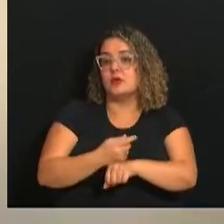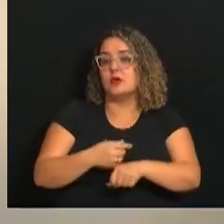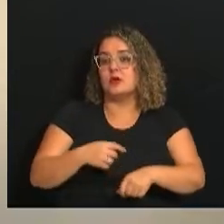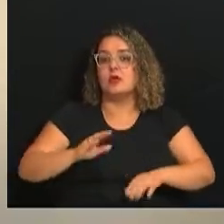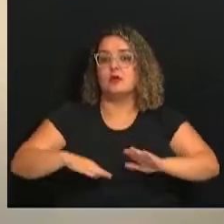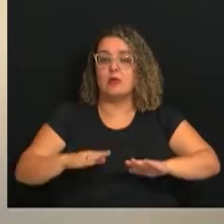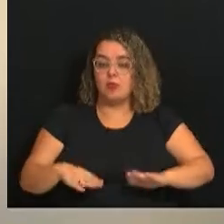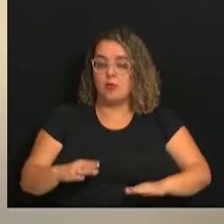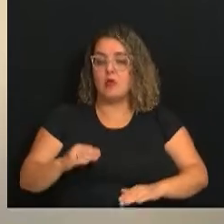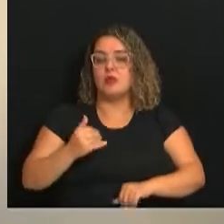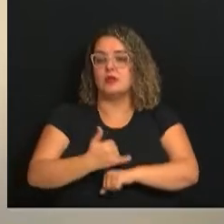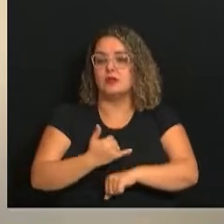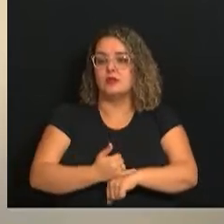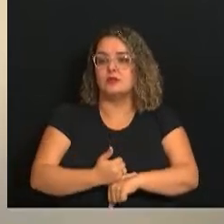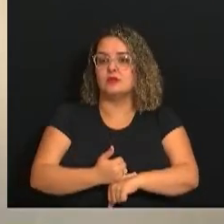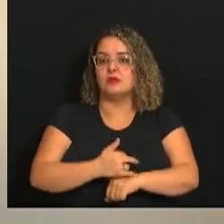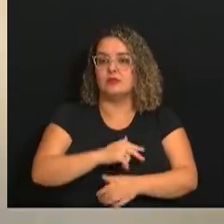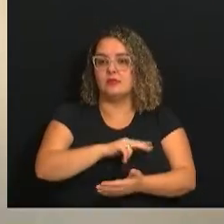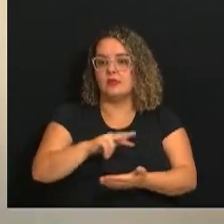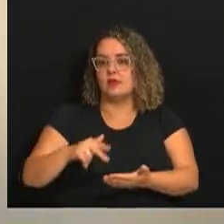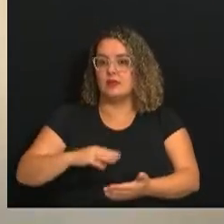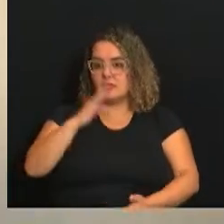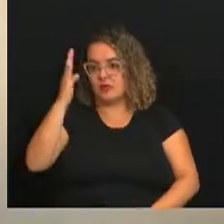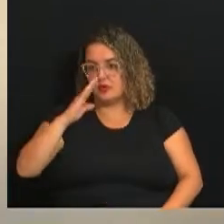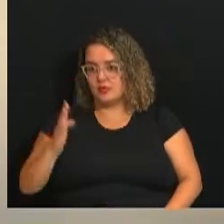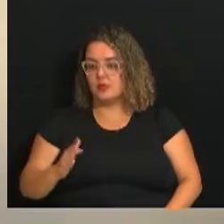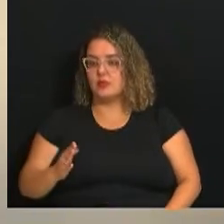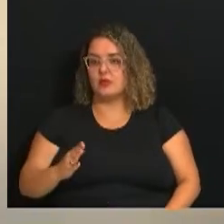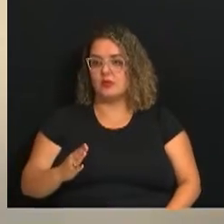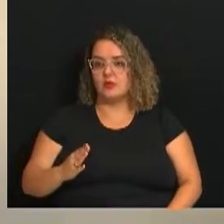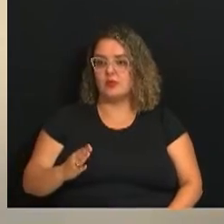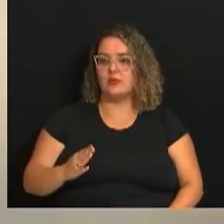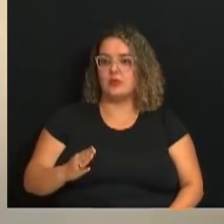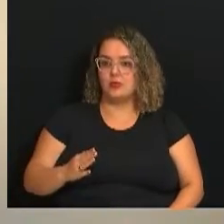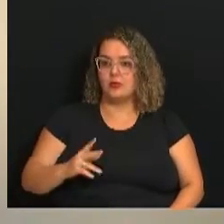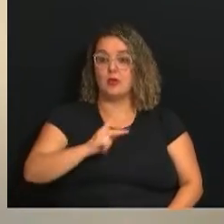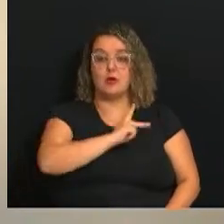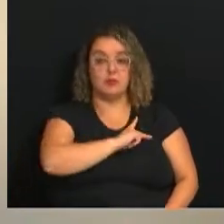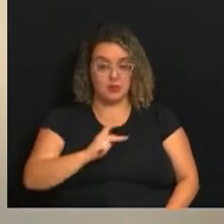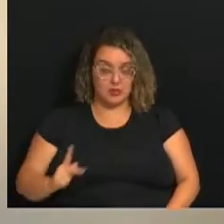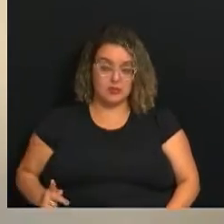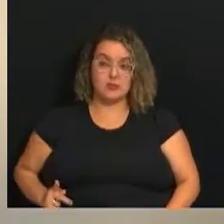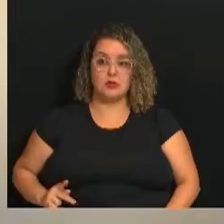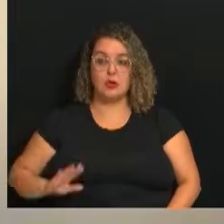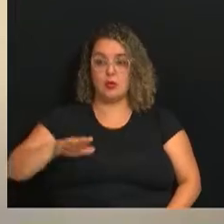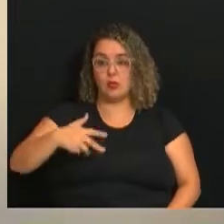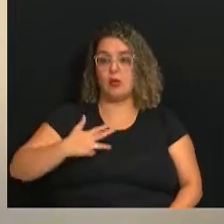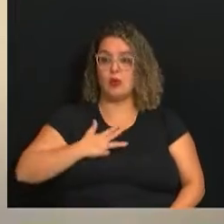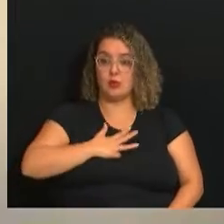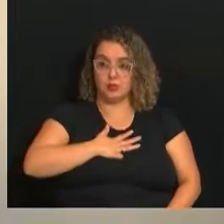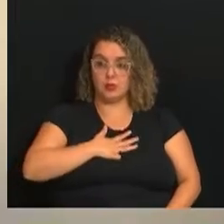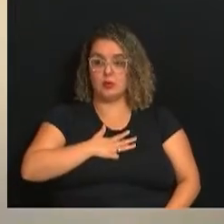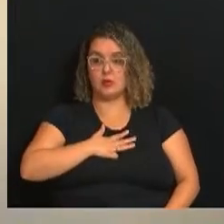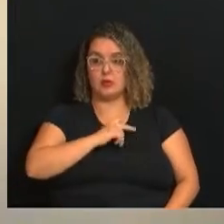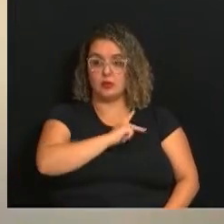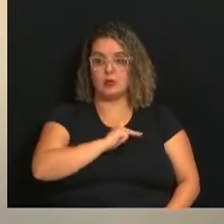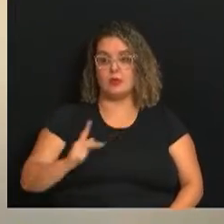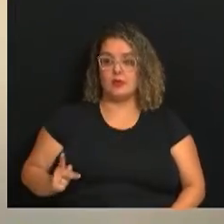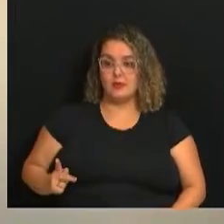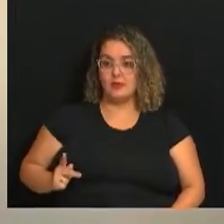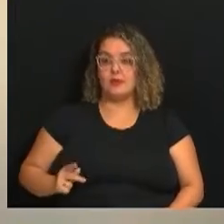Tainá praticamente nasce por conta do sonho da gente um dia ter uma orquestra desses instrumentos aí. Vocês podem procurar mais sobre